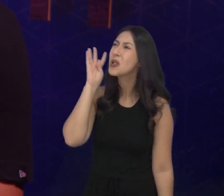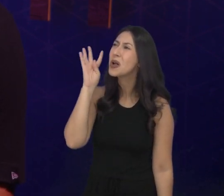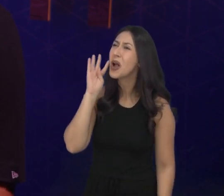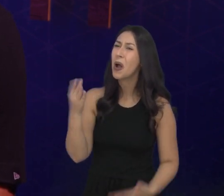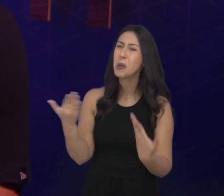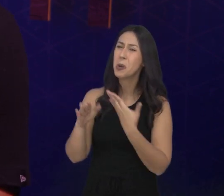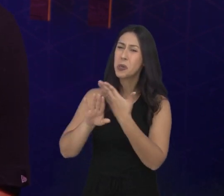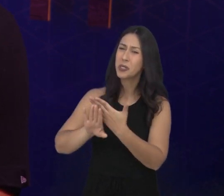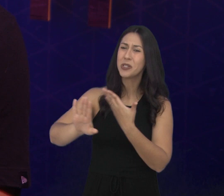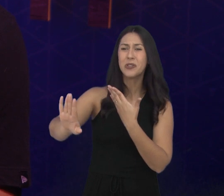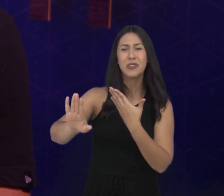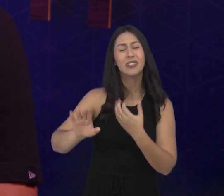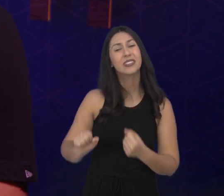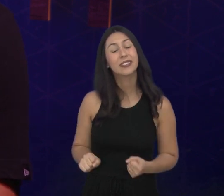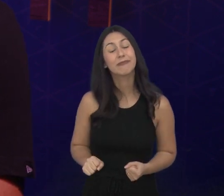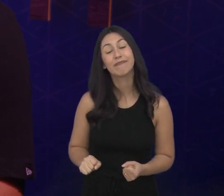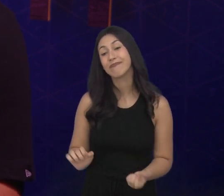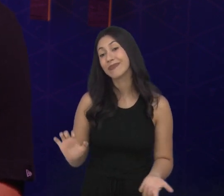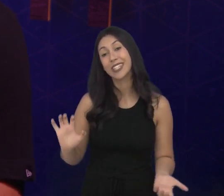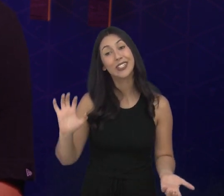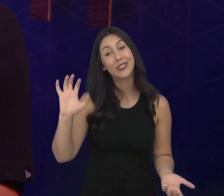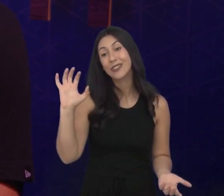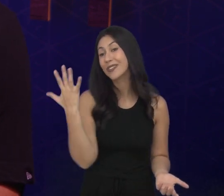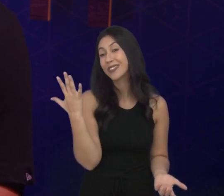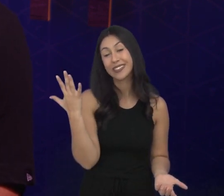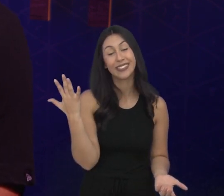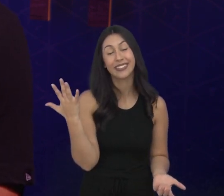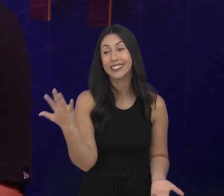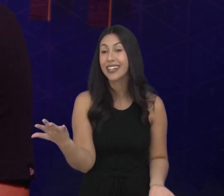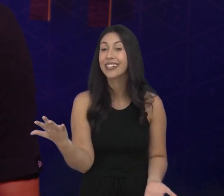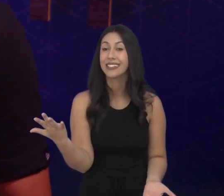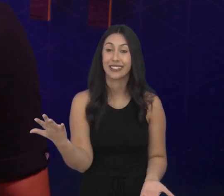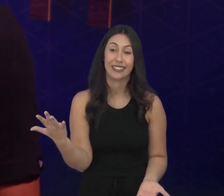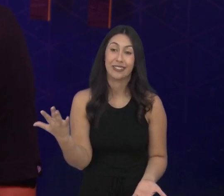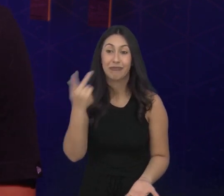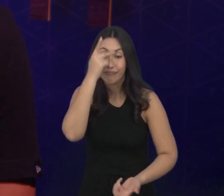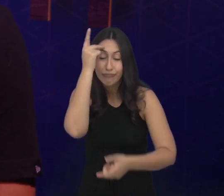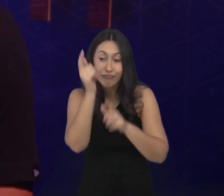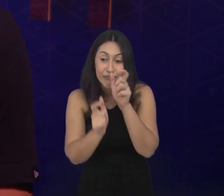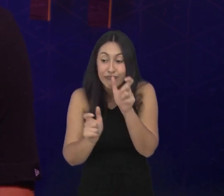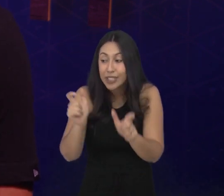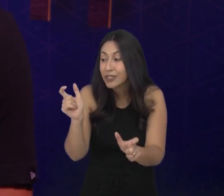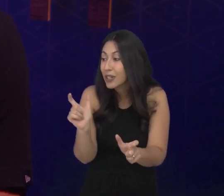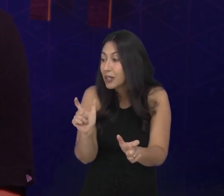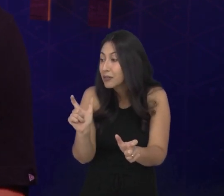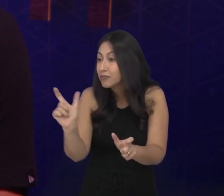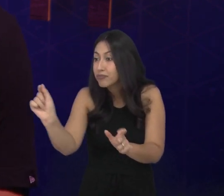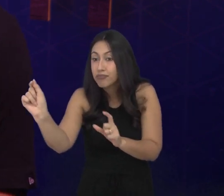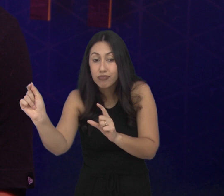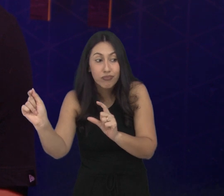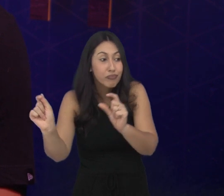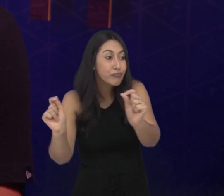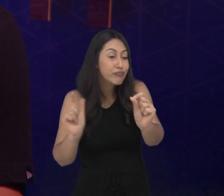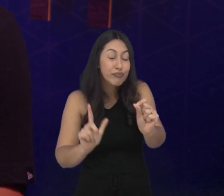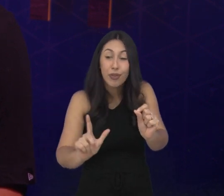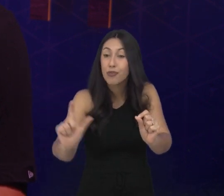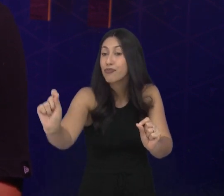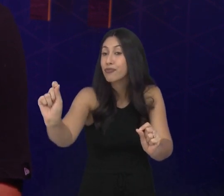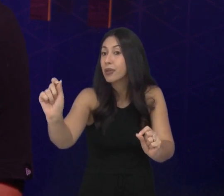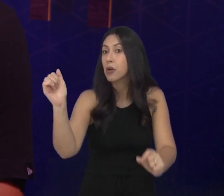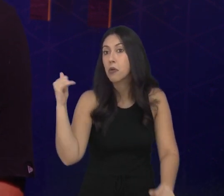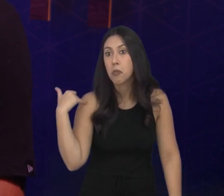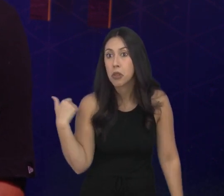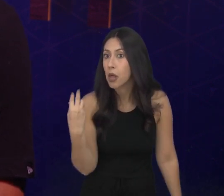e hoje eu nem falo com ele, sabe? E faz parte também de deixar pessoas ao longo da vida,